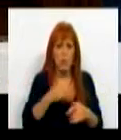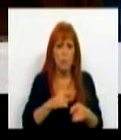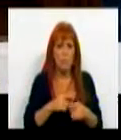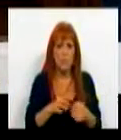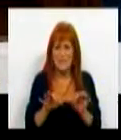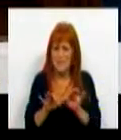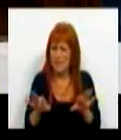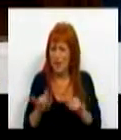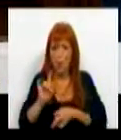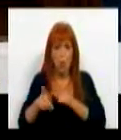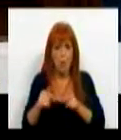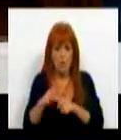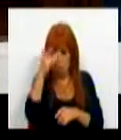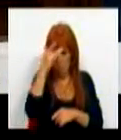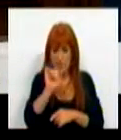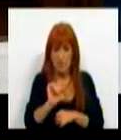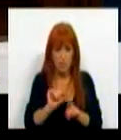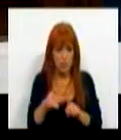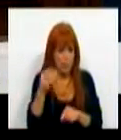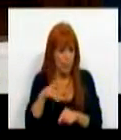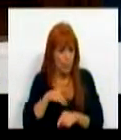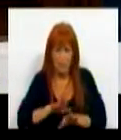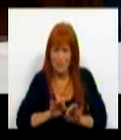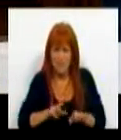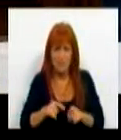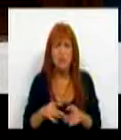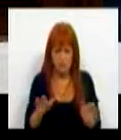completamente alinhadas com aquilo que está no parecer do Banco de Portugal.